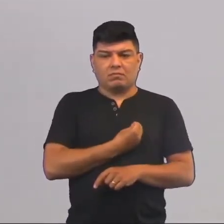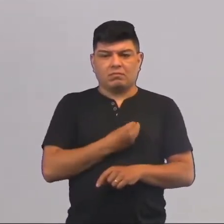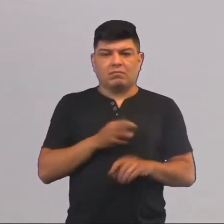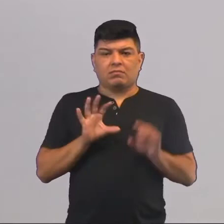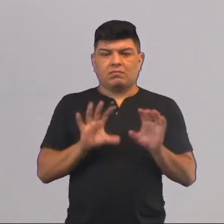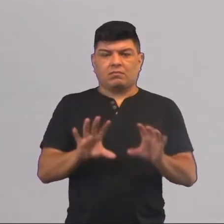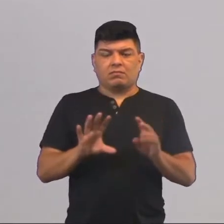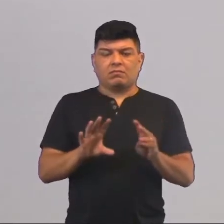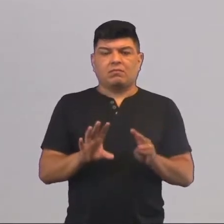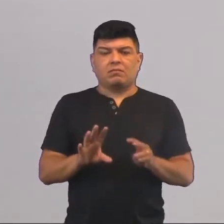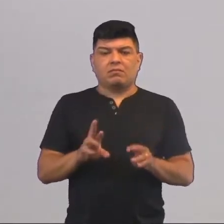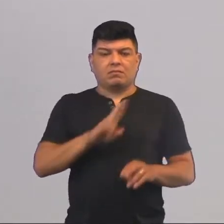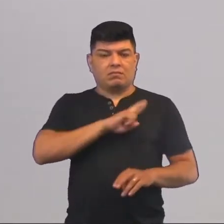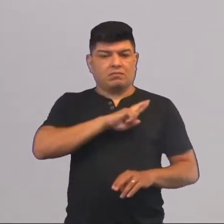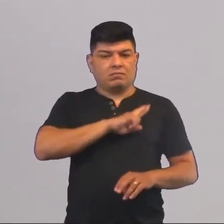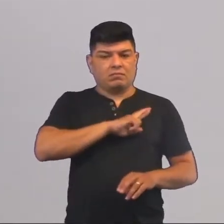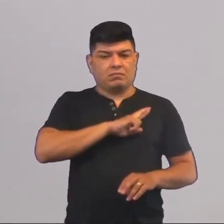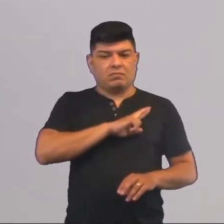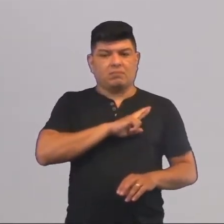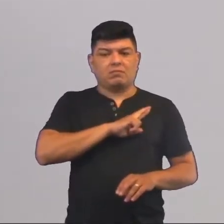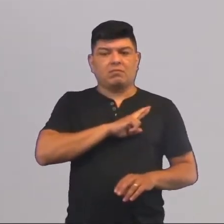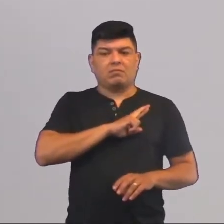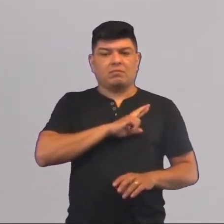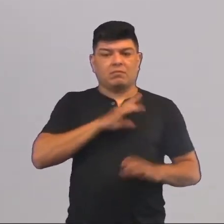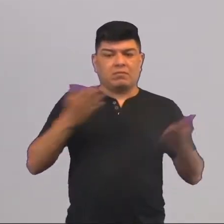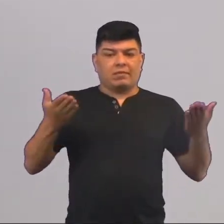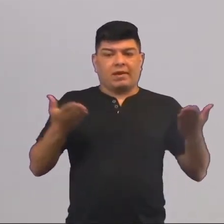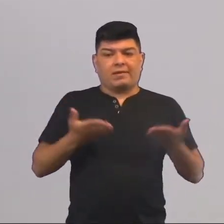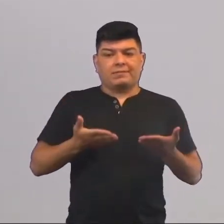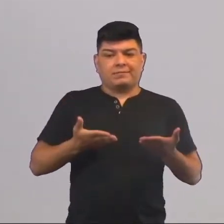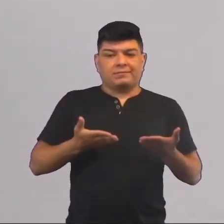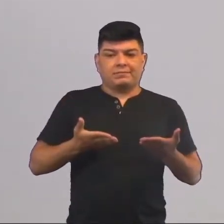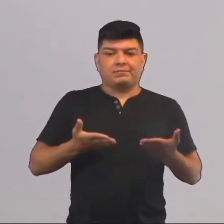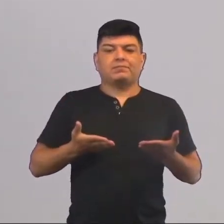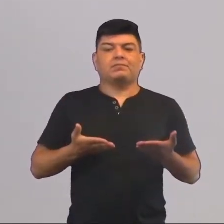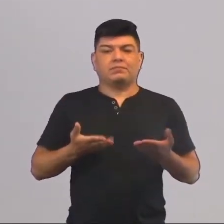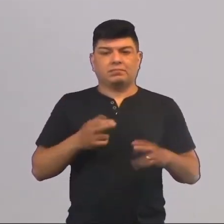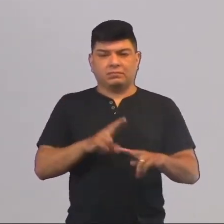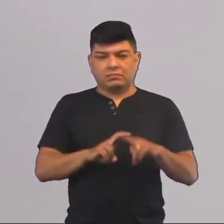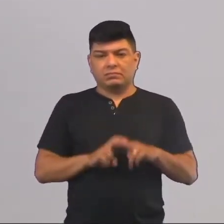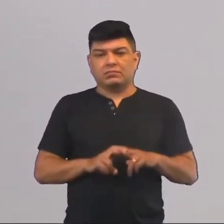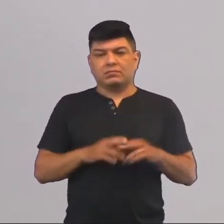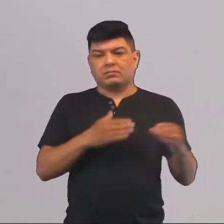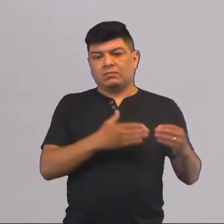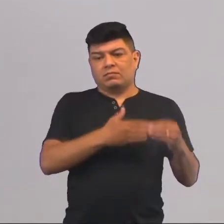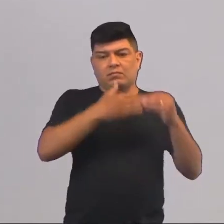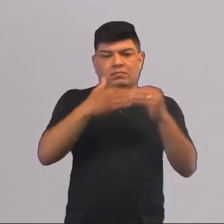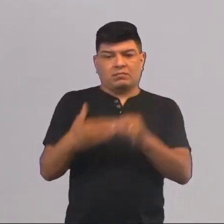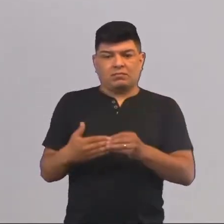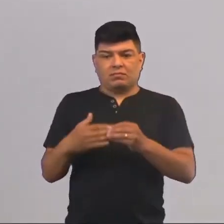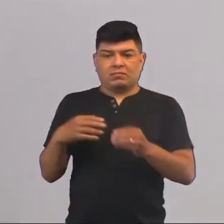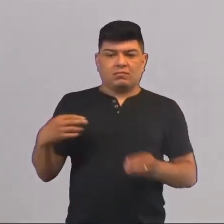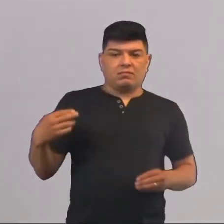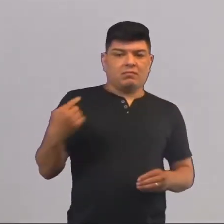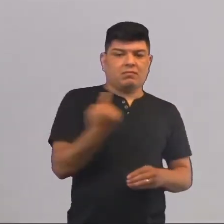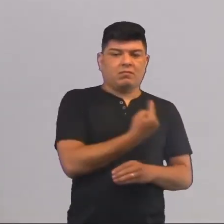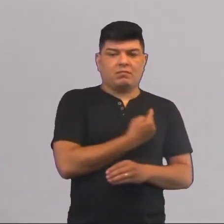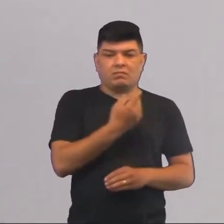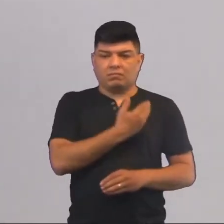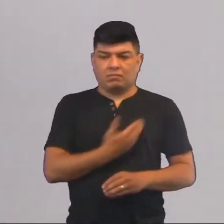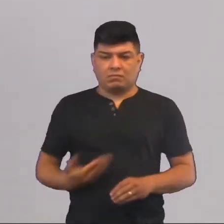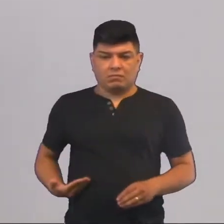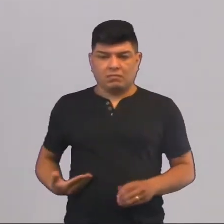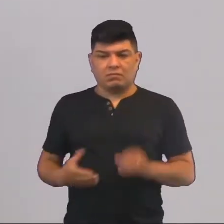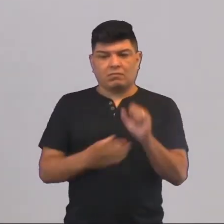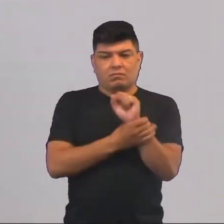É algo que é responsabilidade de quem vive no agora. E também vale a gente trazer que não cabe só ao poder público